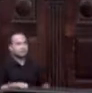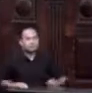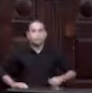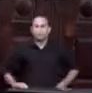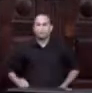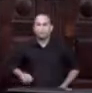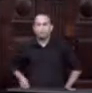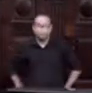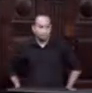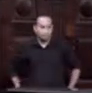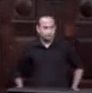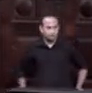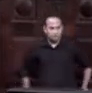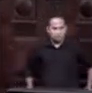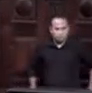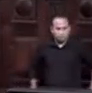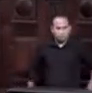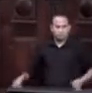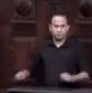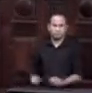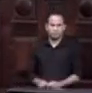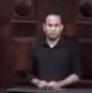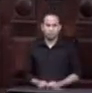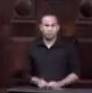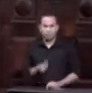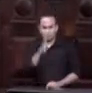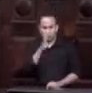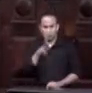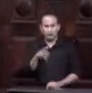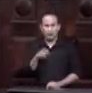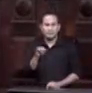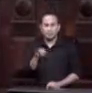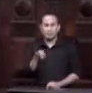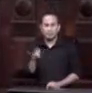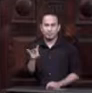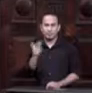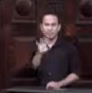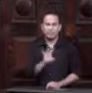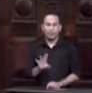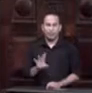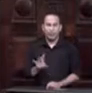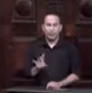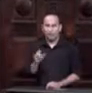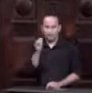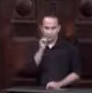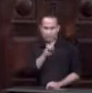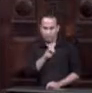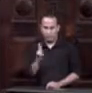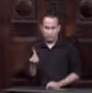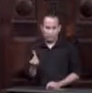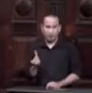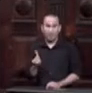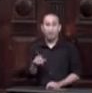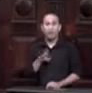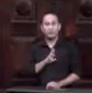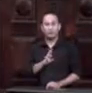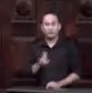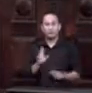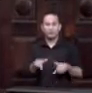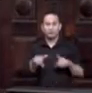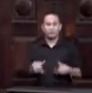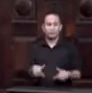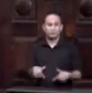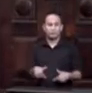são agentes políticos, senhor presidente, julgados em foro especial. Ela não. Ela responde pelos atos.